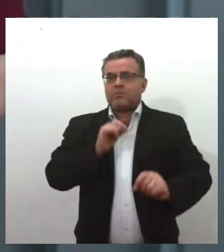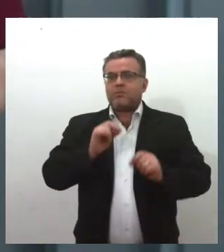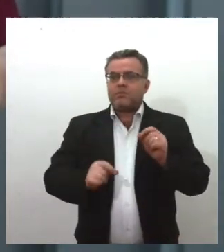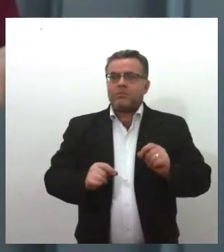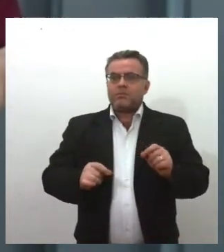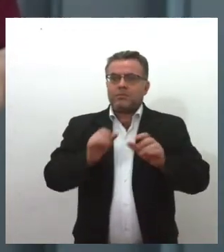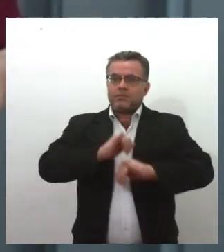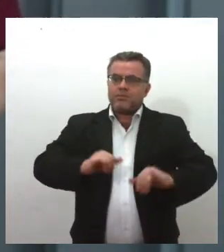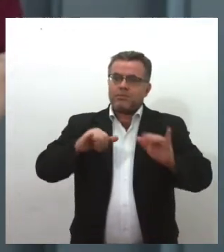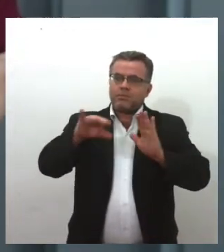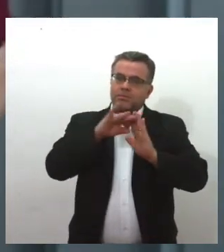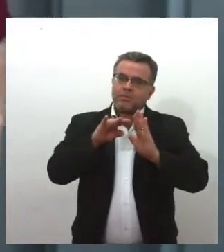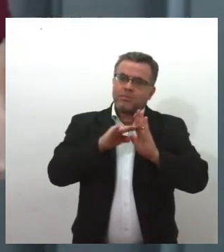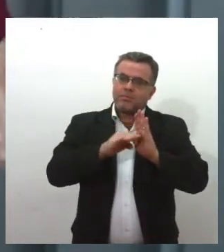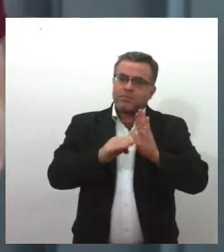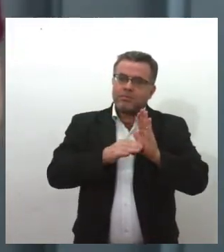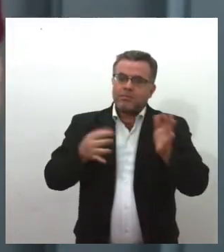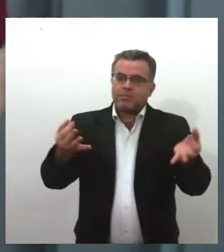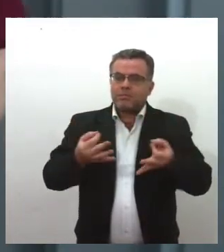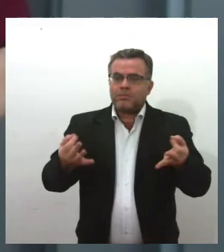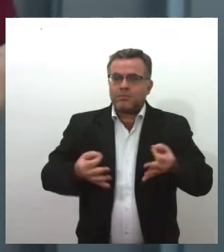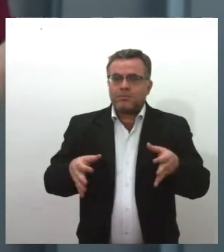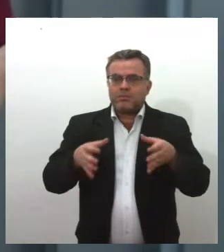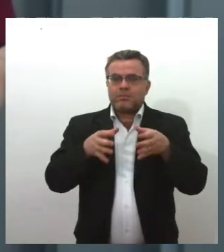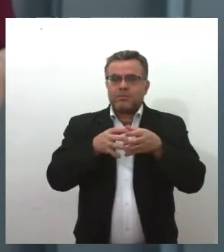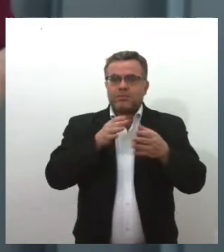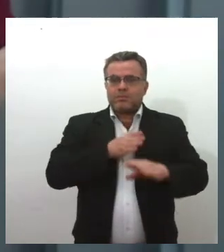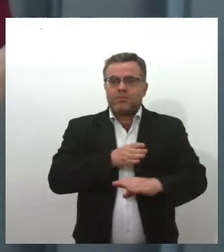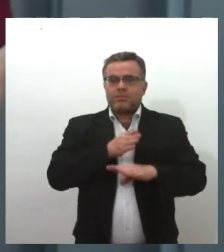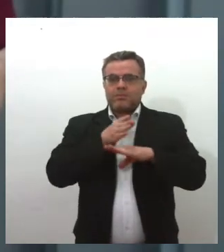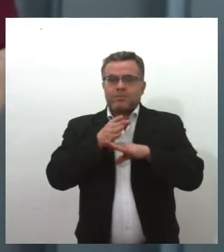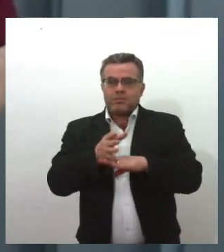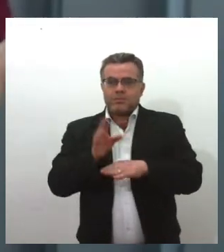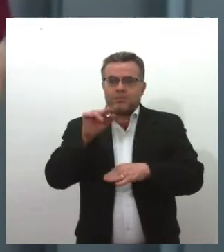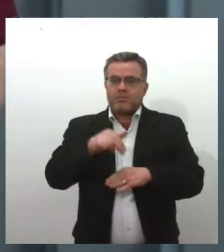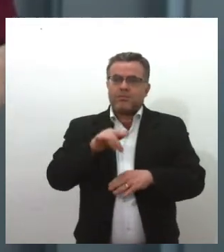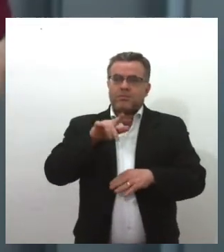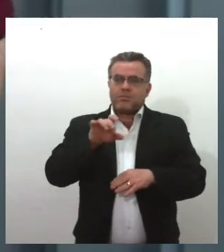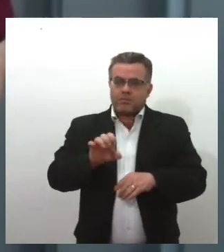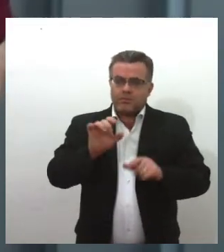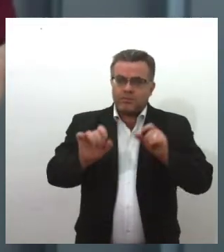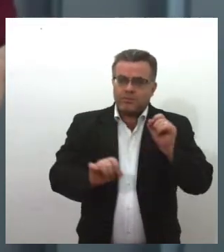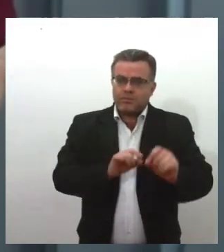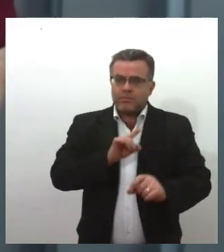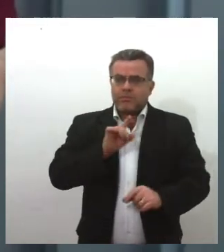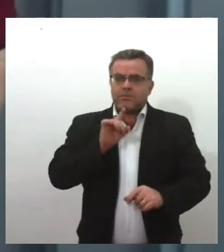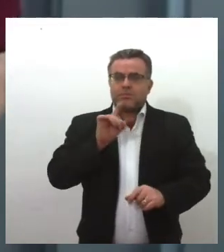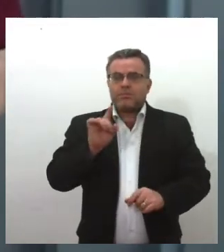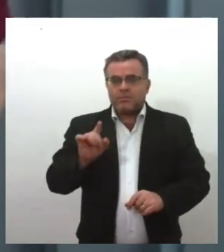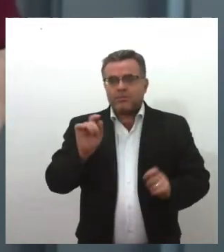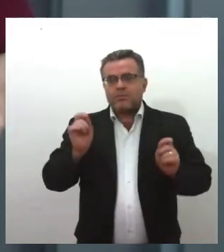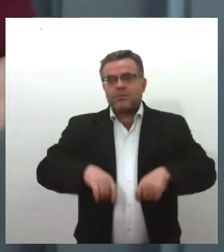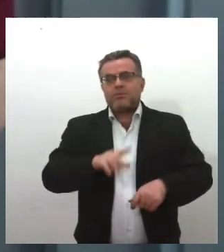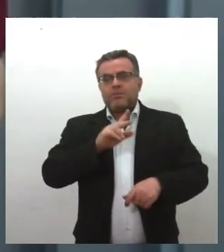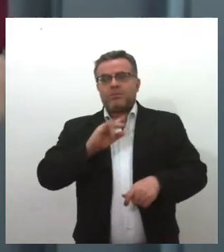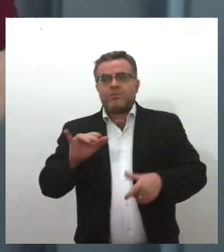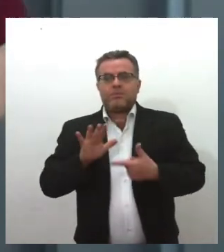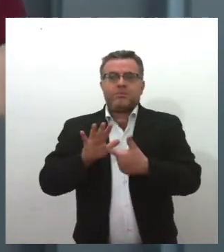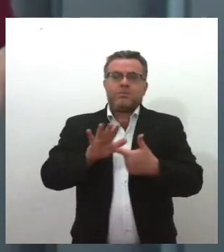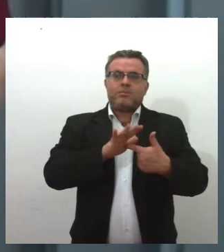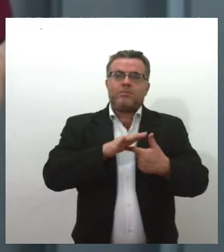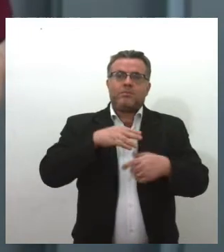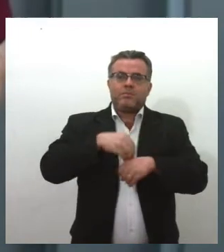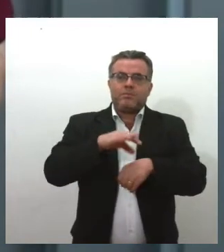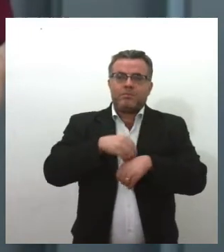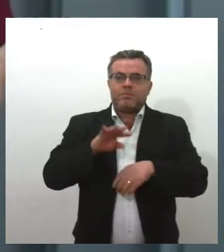na programação da TV Alésia. Nossa equipe foi para a Unali em Campo Grande, Mato Grosso do Sul, e amanhã vai trazer as novidades durante toda